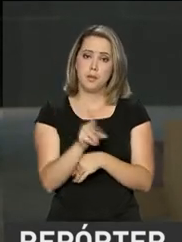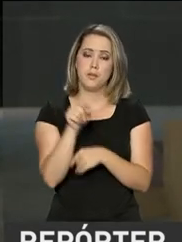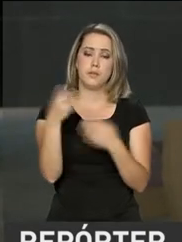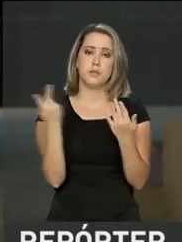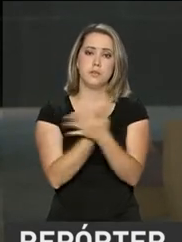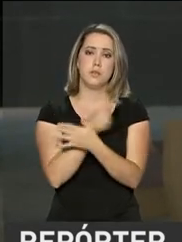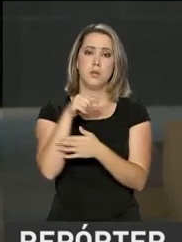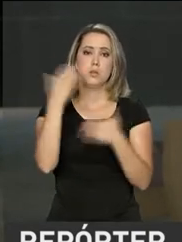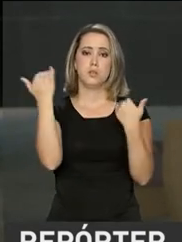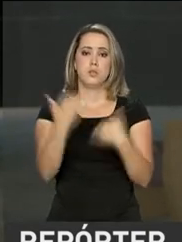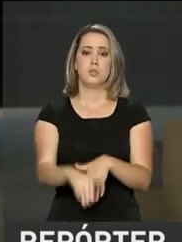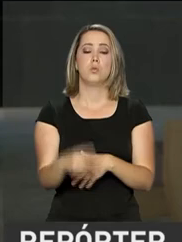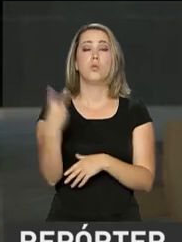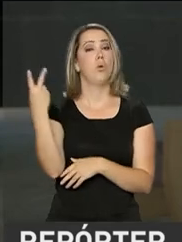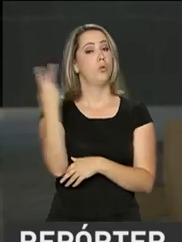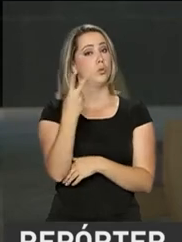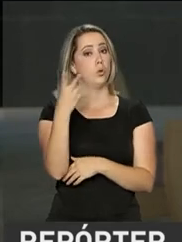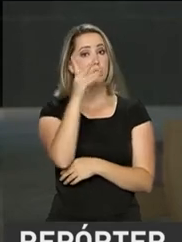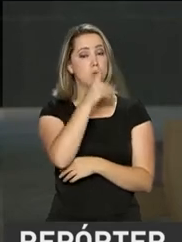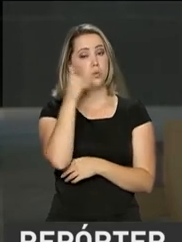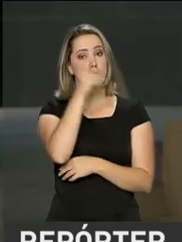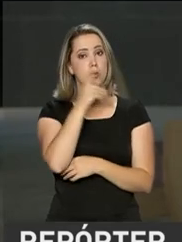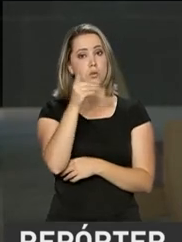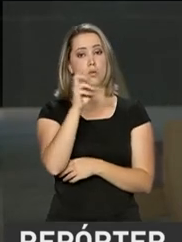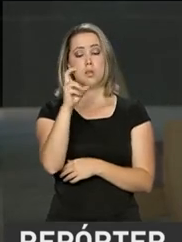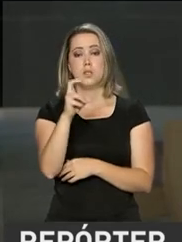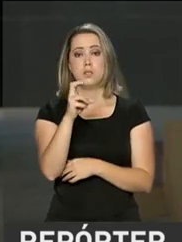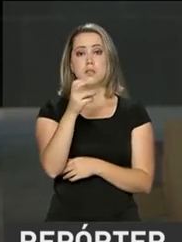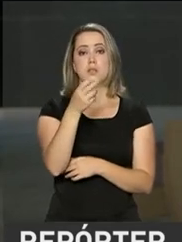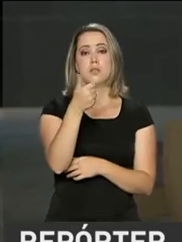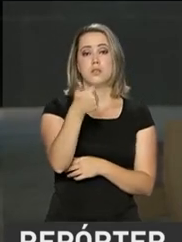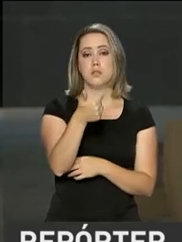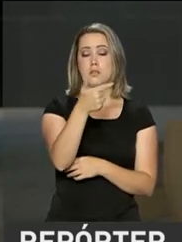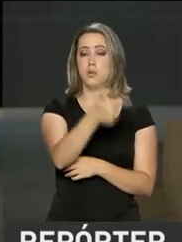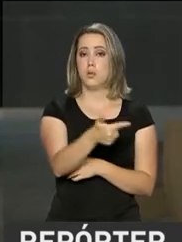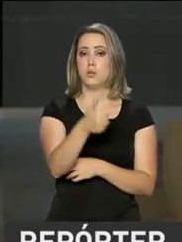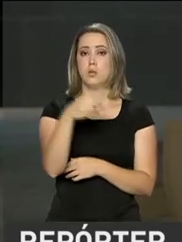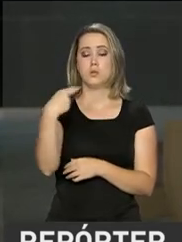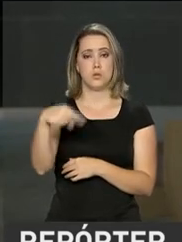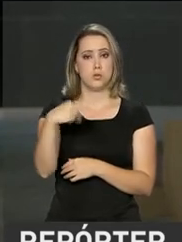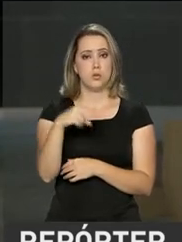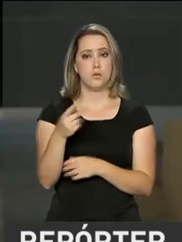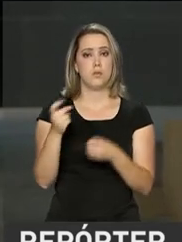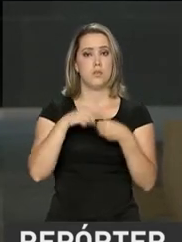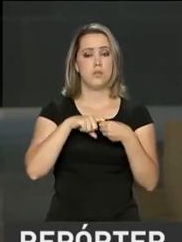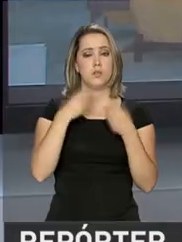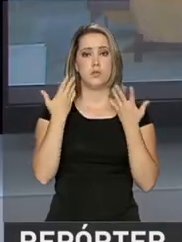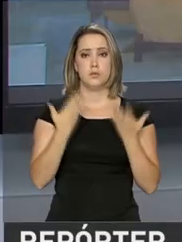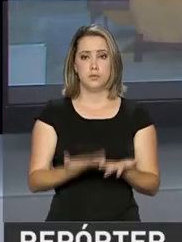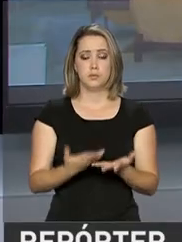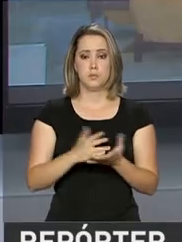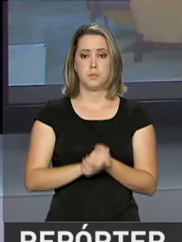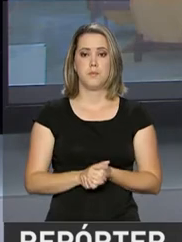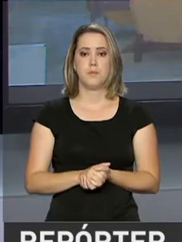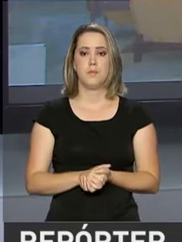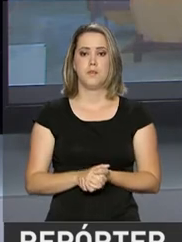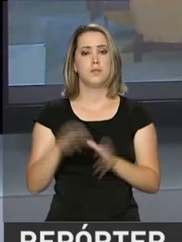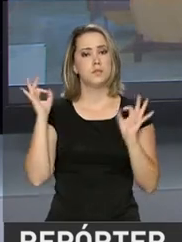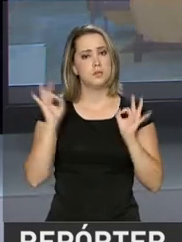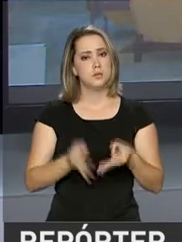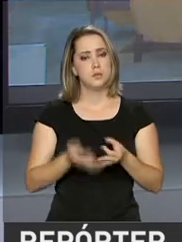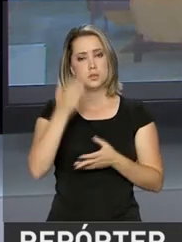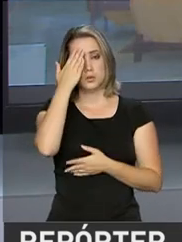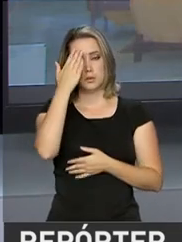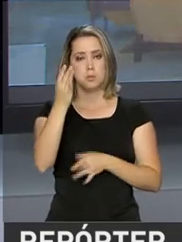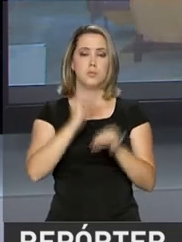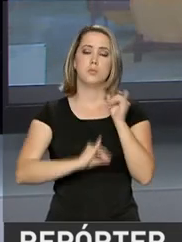serão aplicadas em 2 domingos, nos dias 5 e 12 de novembro. Volto com você aí no estúdio, Leandro. Tá ok, Ney. Obrigado